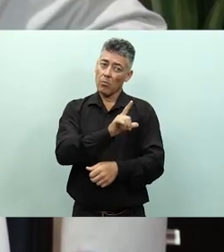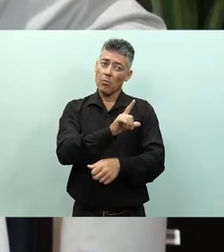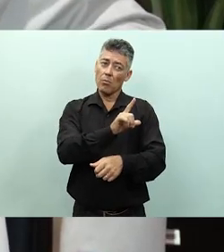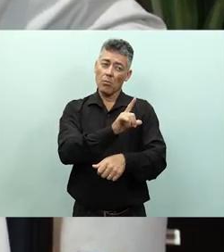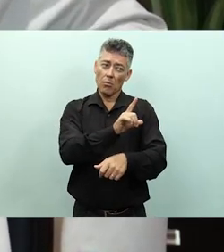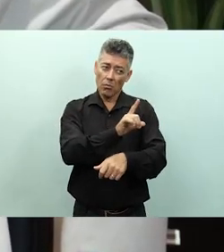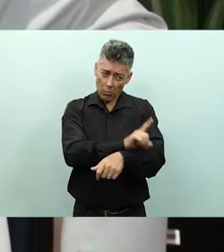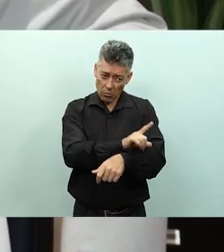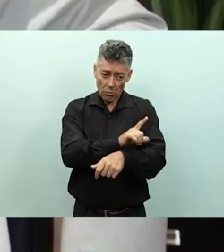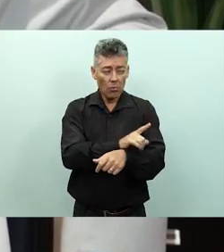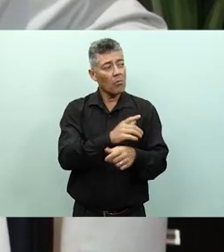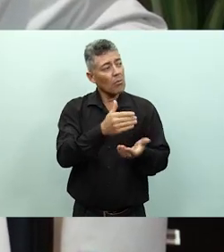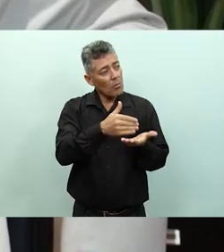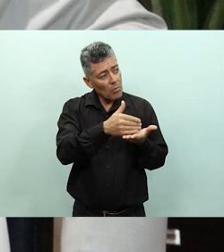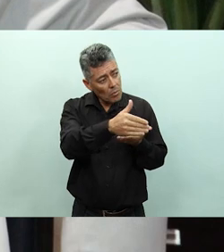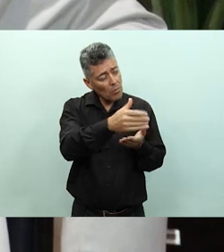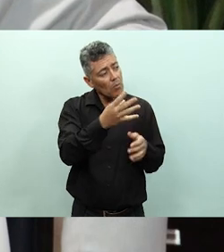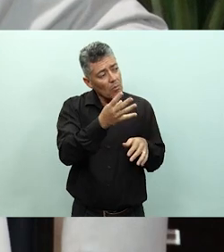começou enfrentando,